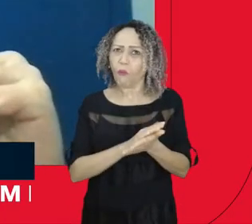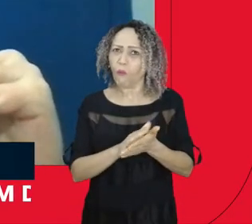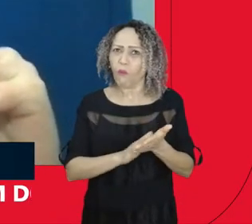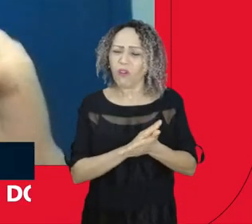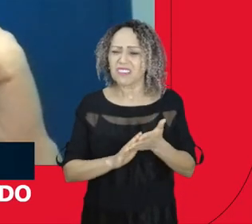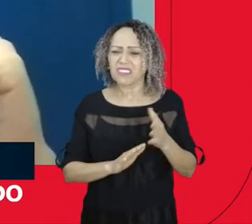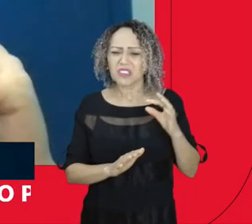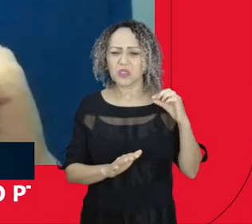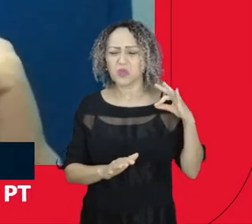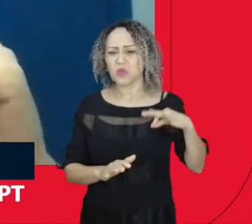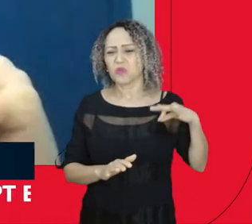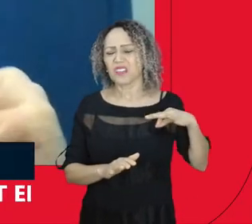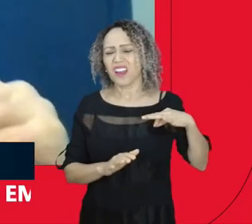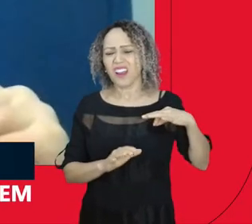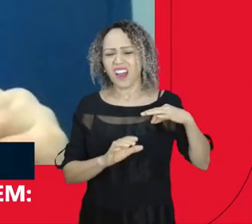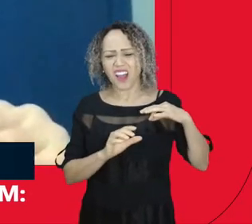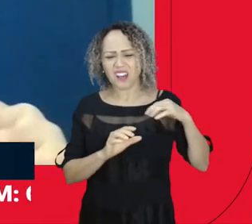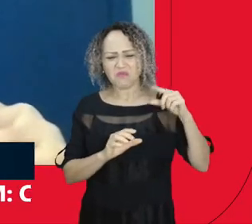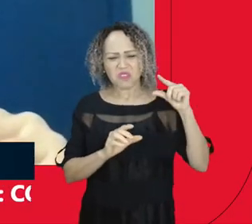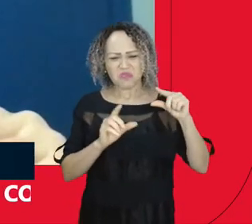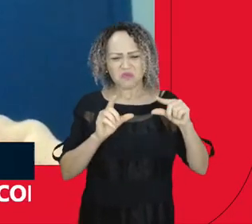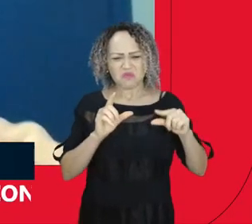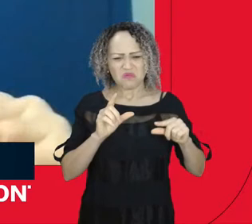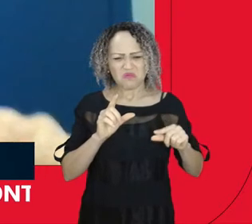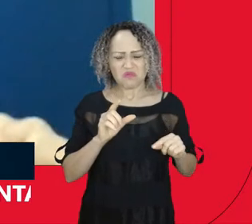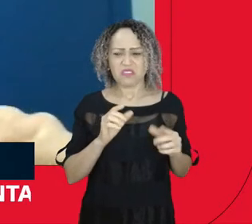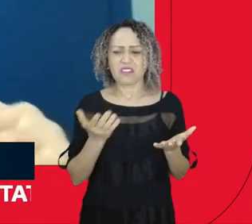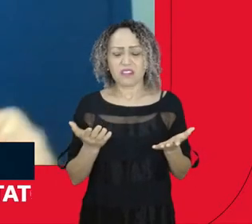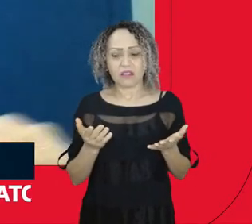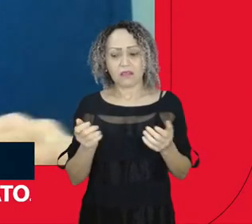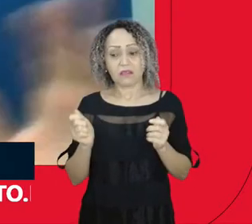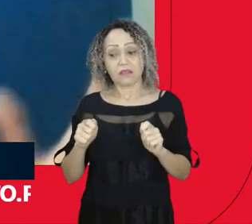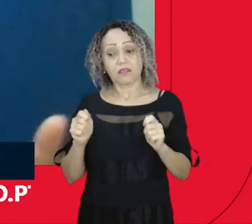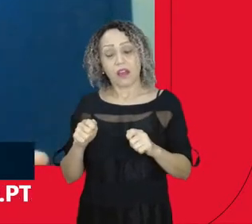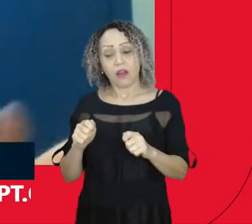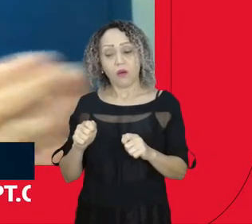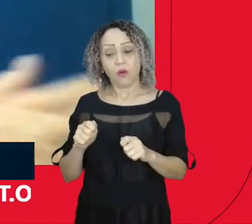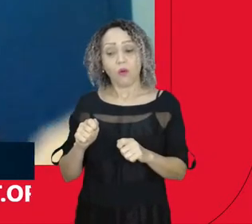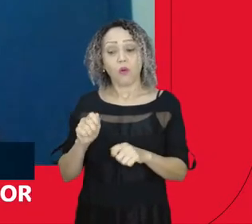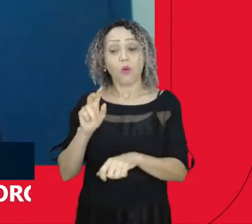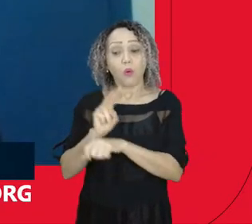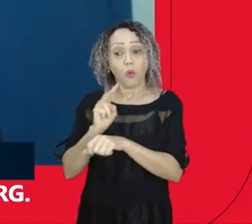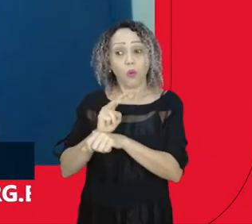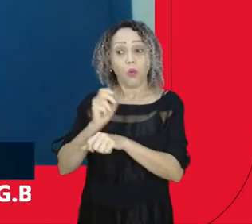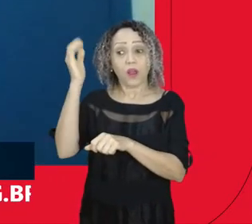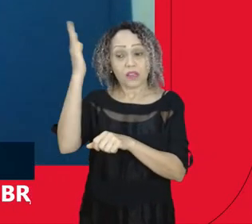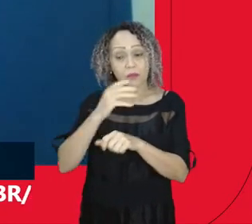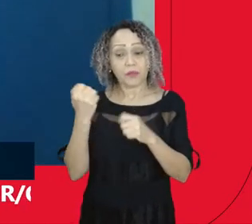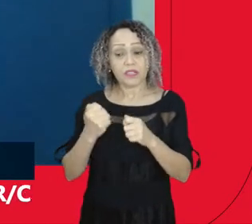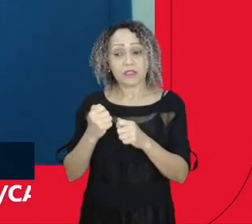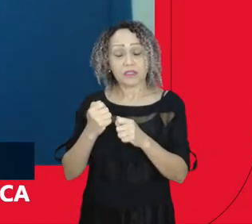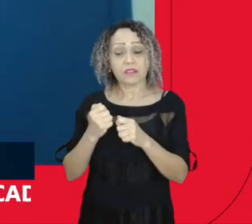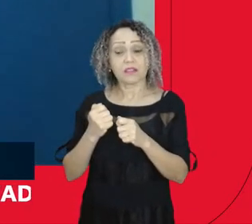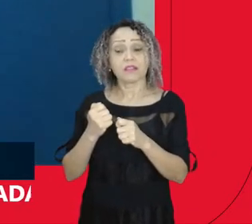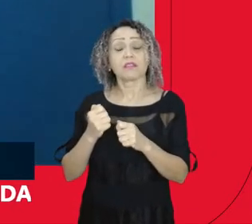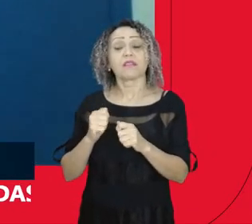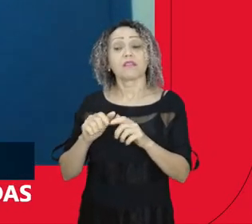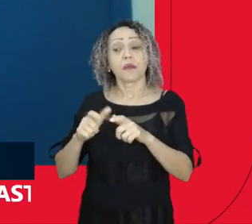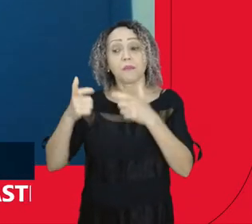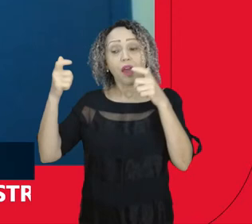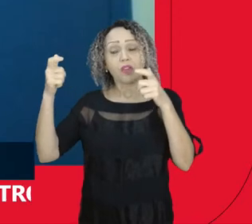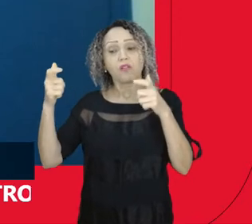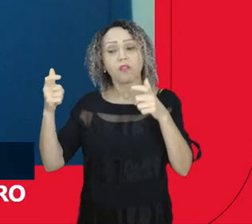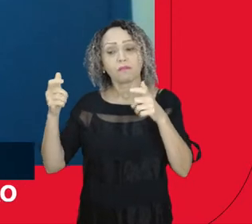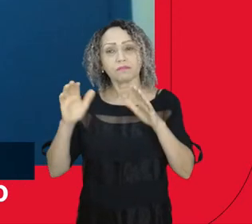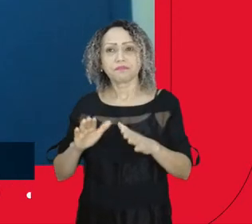muito baixo. Então, o valor tem que ser maior mesmo. Né? Podia ter aumentado lá desde janeiro, não aumentou por quê? Porque, como